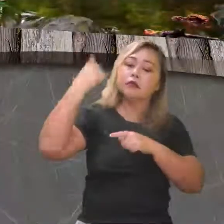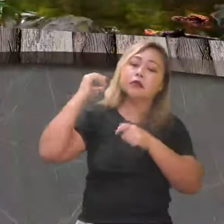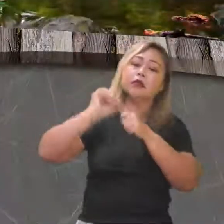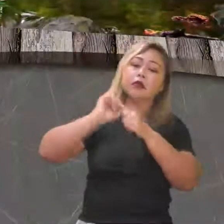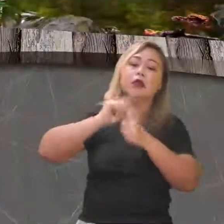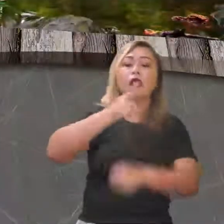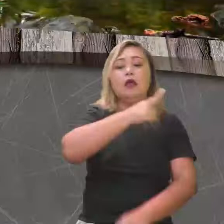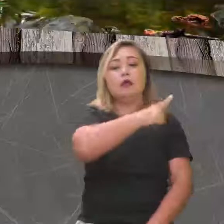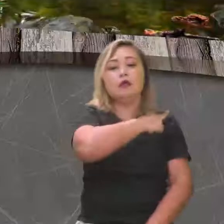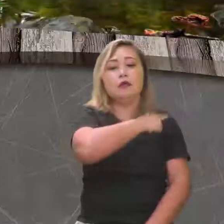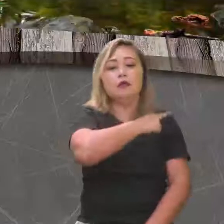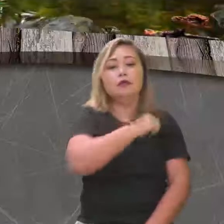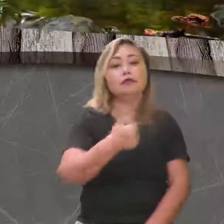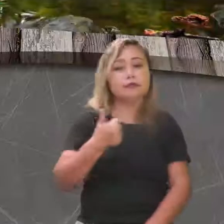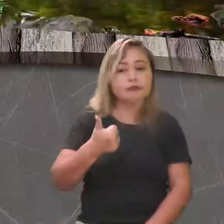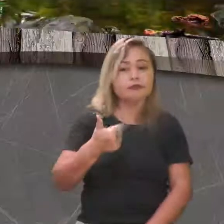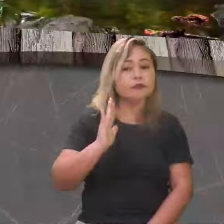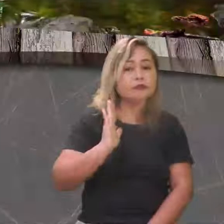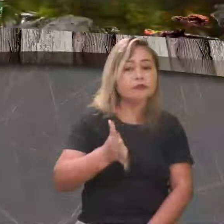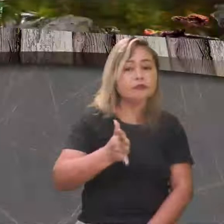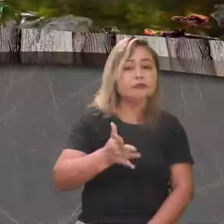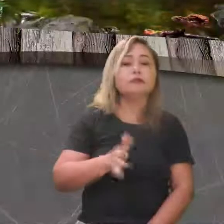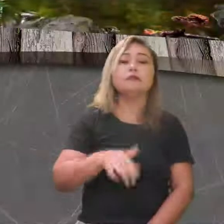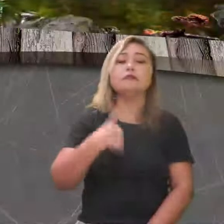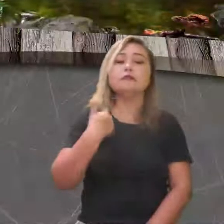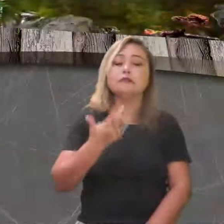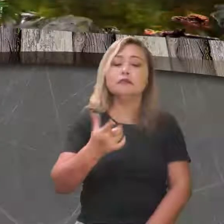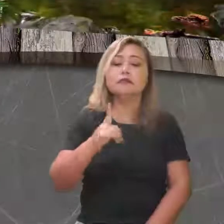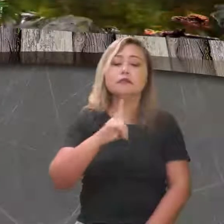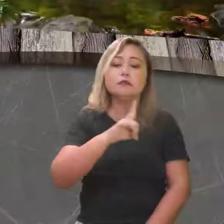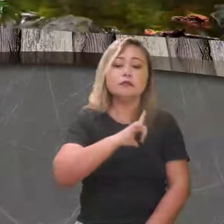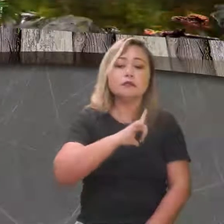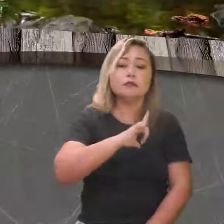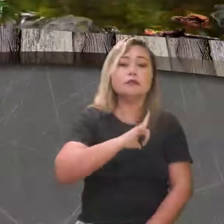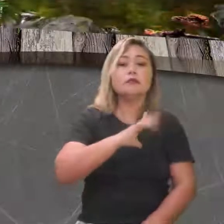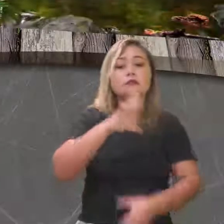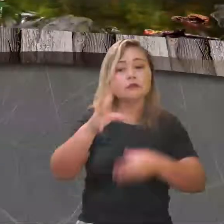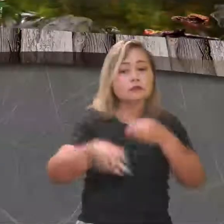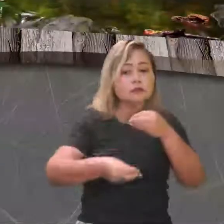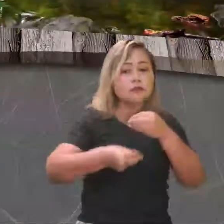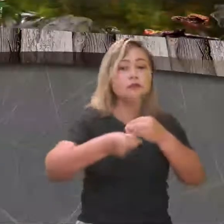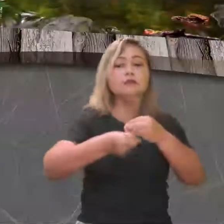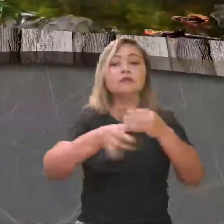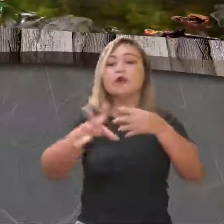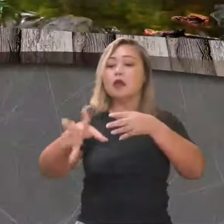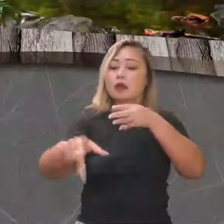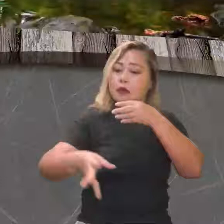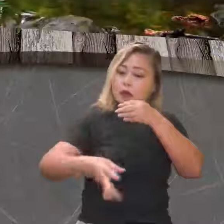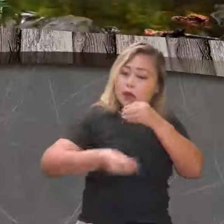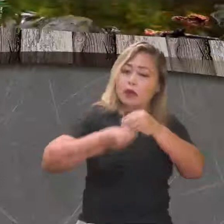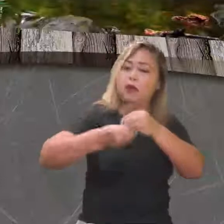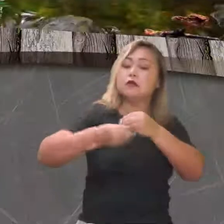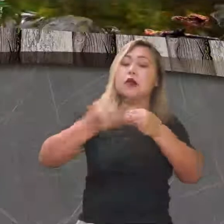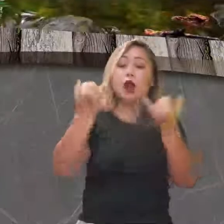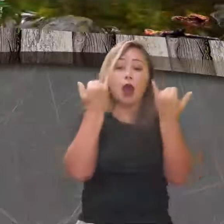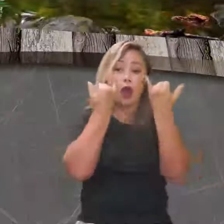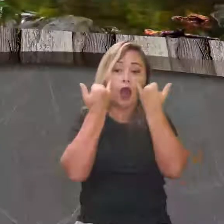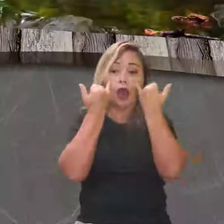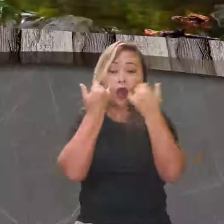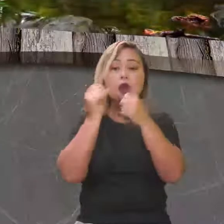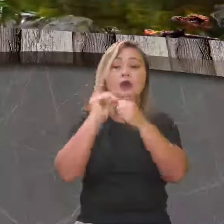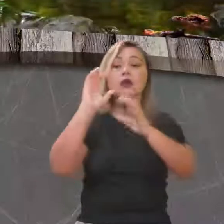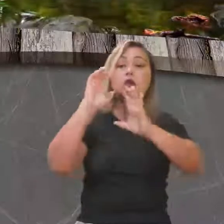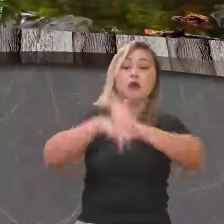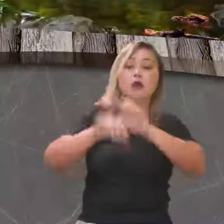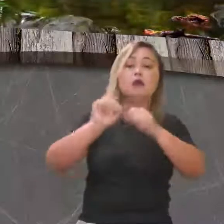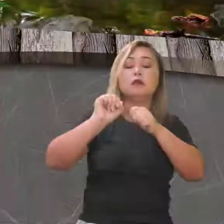primeiro ano, né? Já viram. Então, a gente sempre diz aqui, vai somando informação, não vai deletando não, de um ano para o outro. Ah, não, todo conteúdo